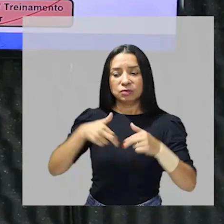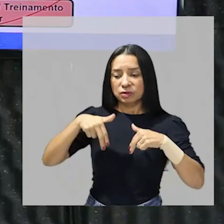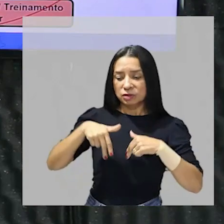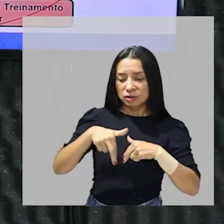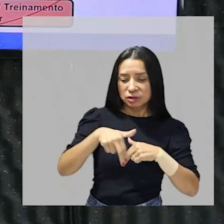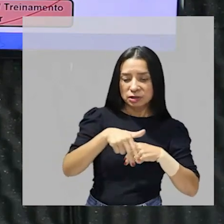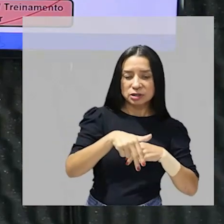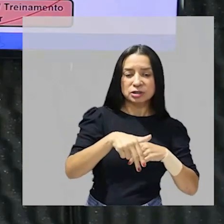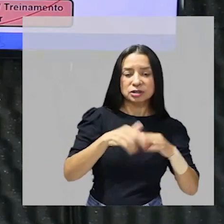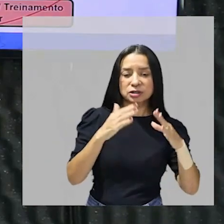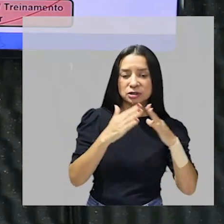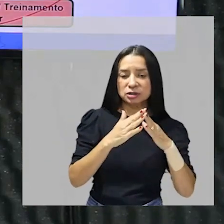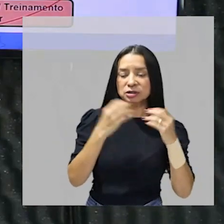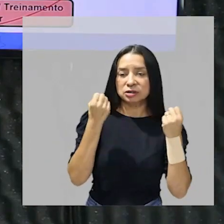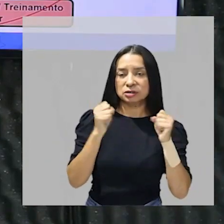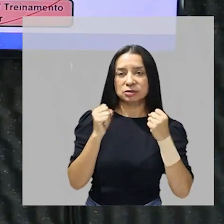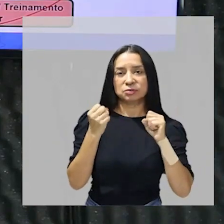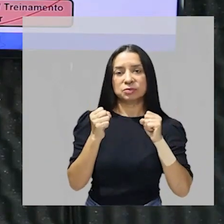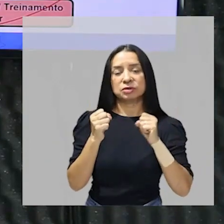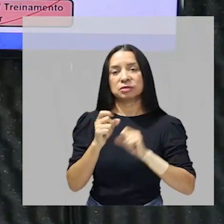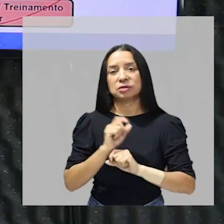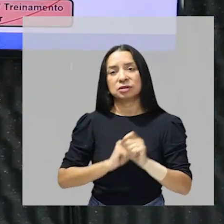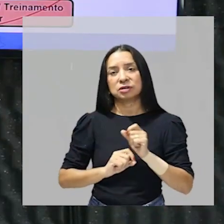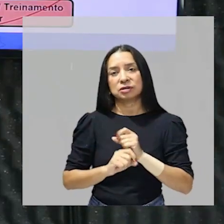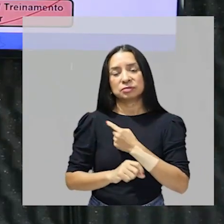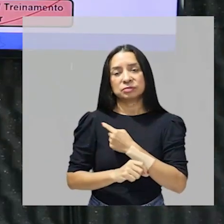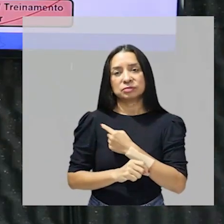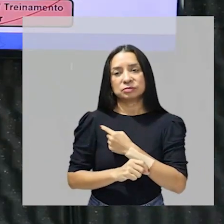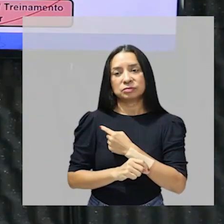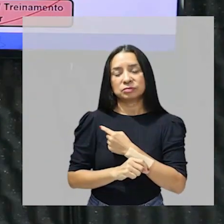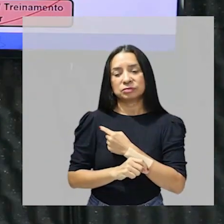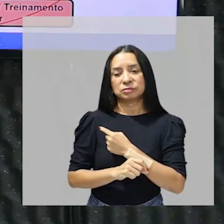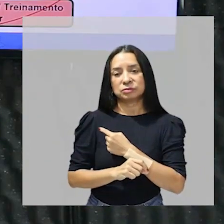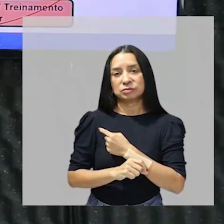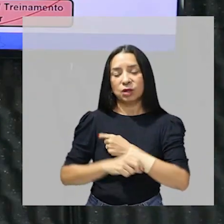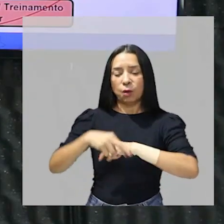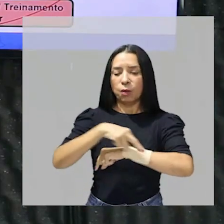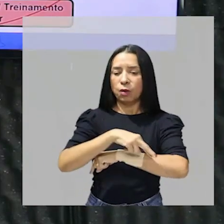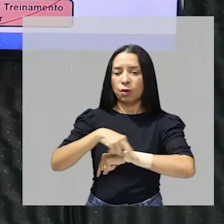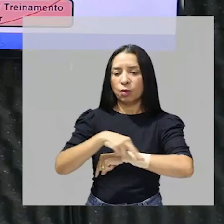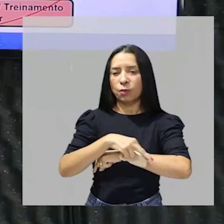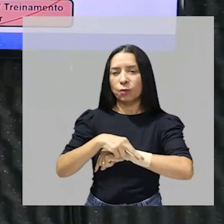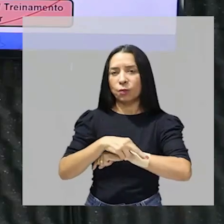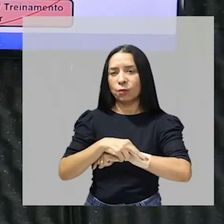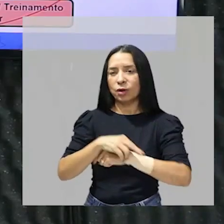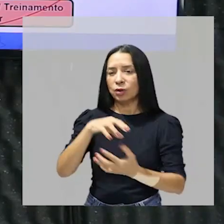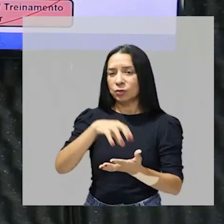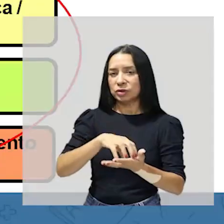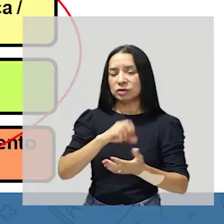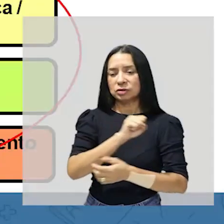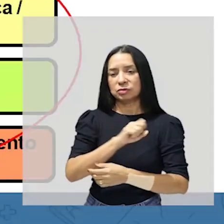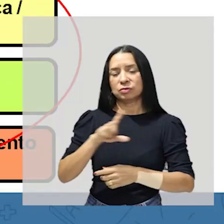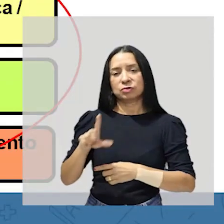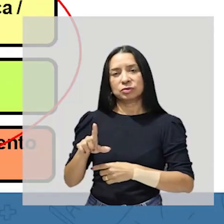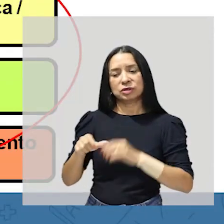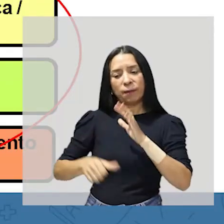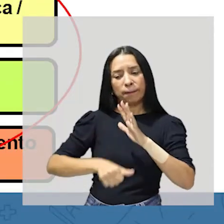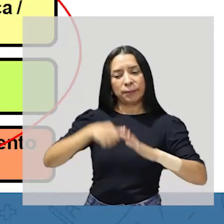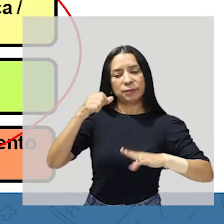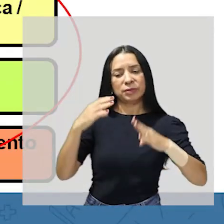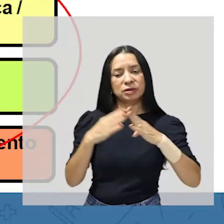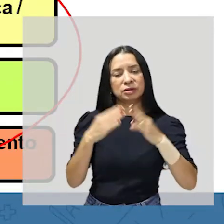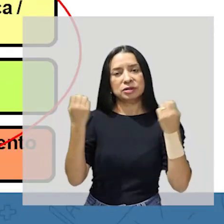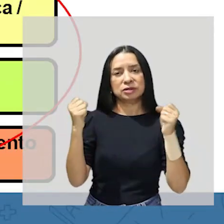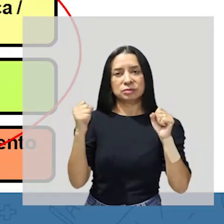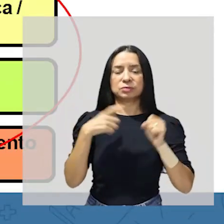que eram pouquíssimas que existiam à época, sempre que a gente passa ali pela rua Rio Branco, aqui no centro de São Luís, ele me mostra, olha, essa aqui foi uma das primeiras academias